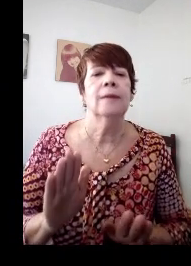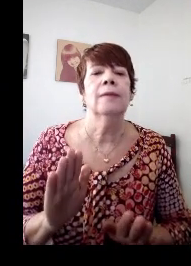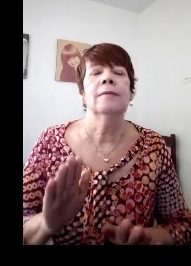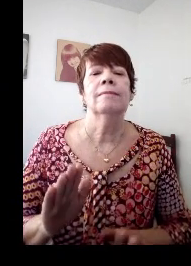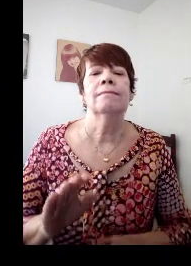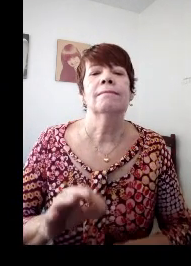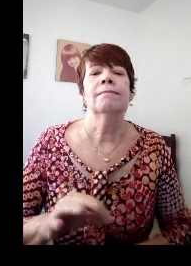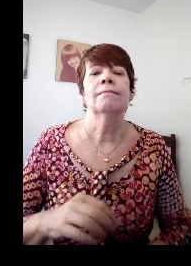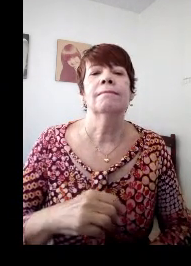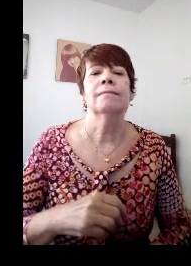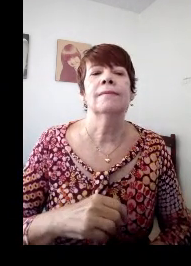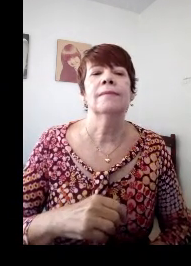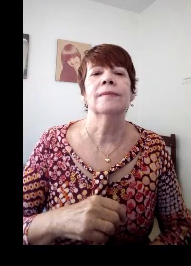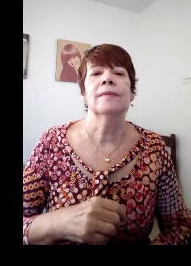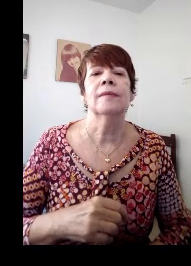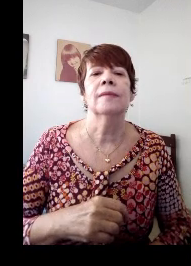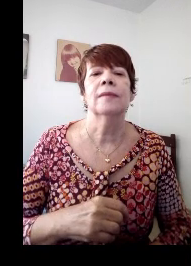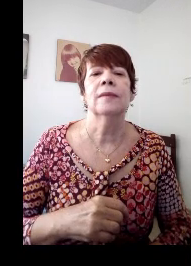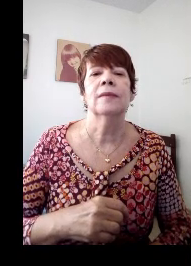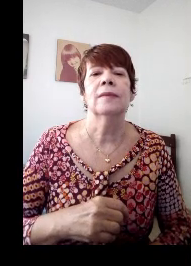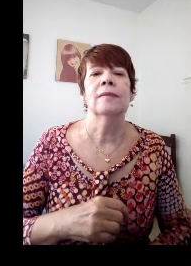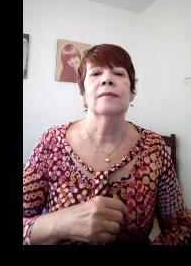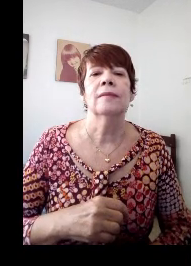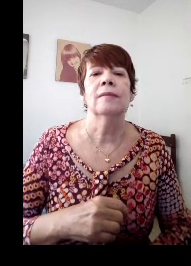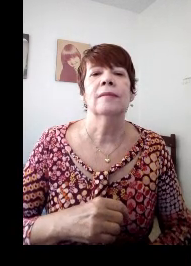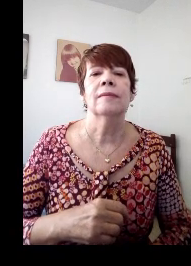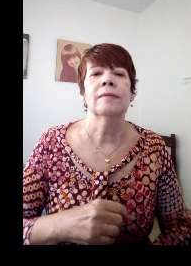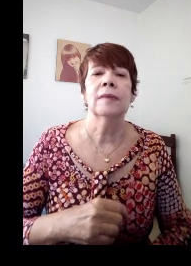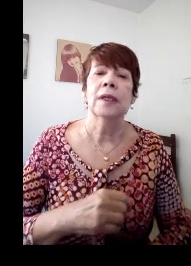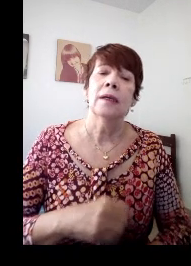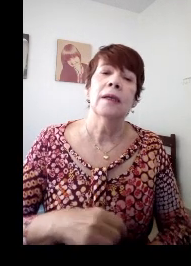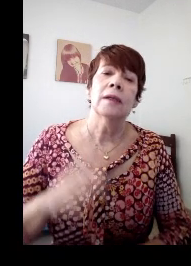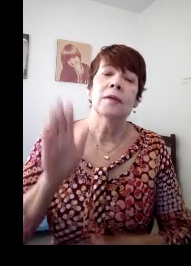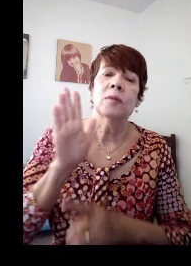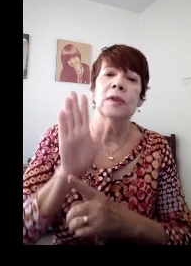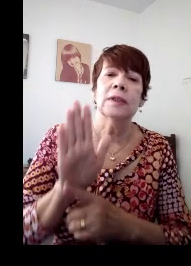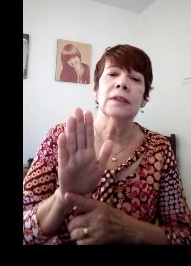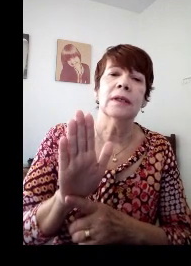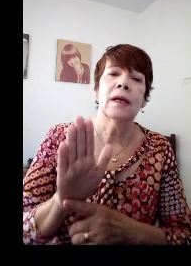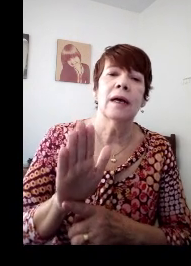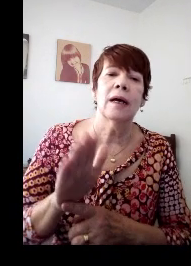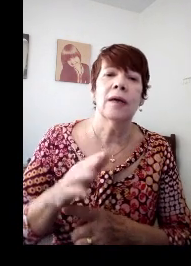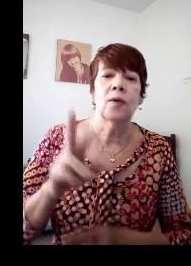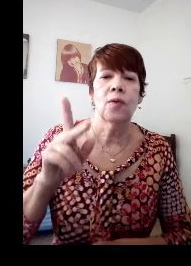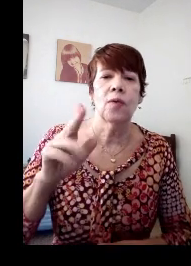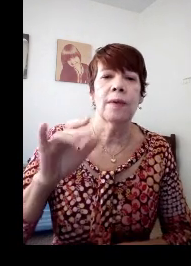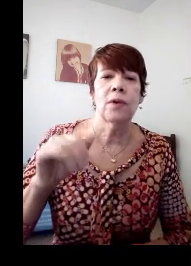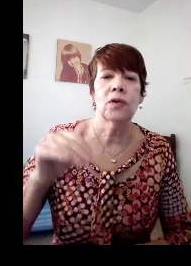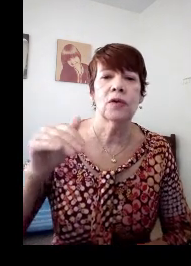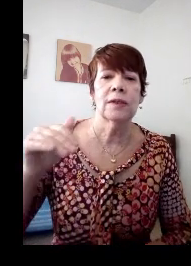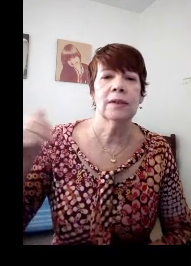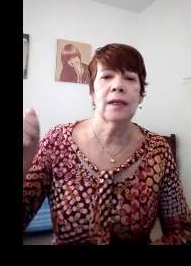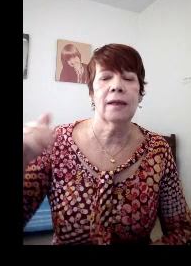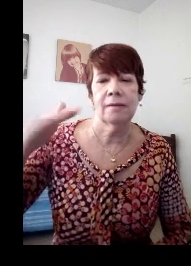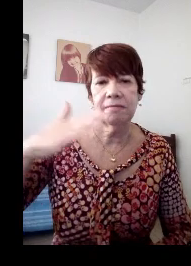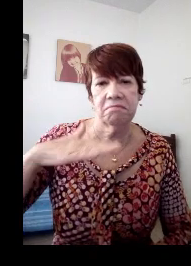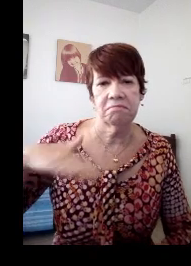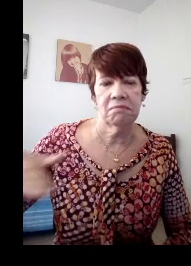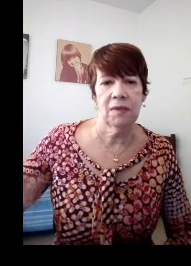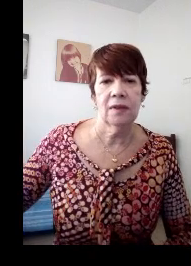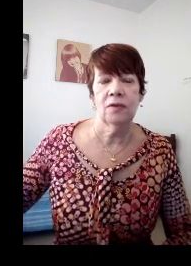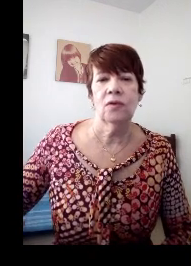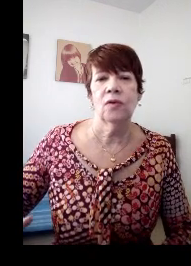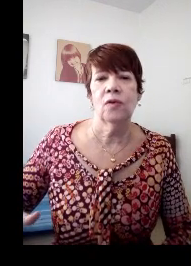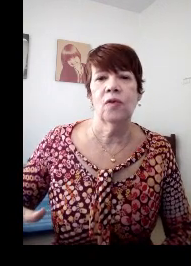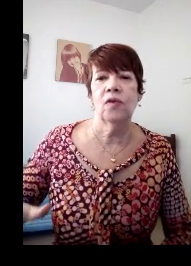Então, e José pede para eles levarem o irmão mais novo, e quando eles chegam